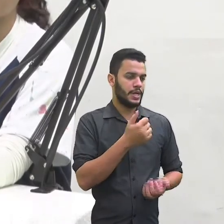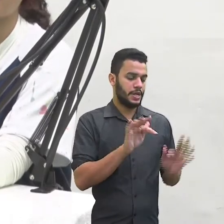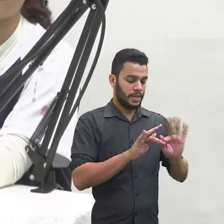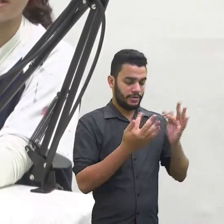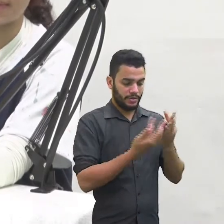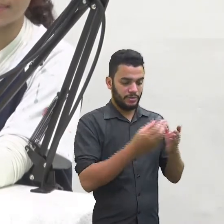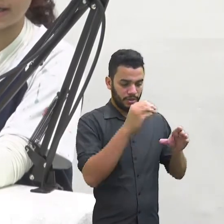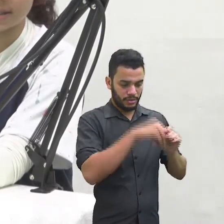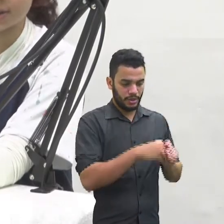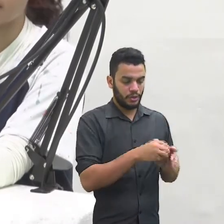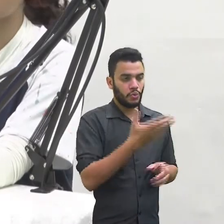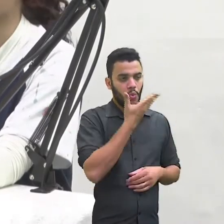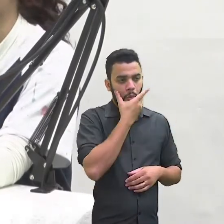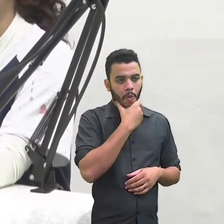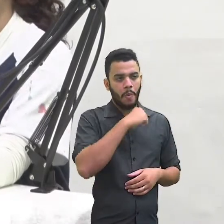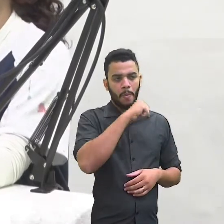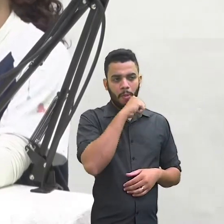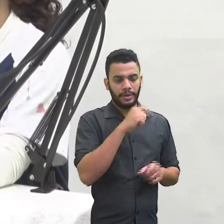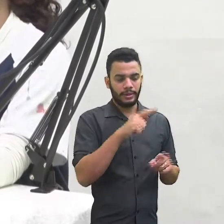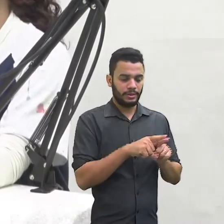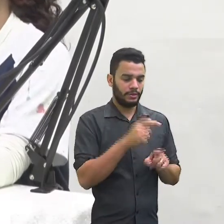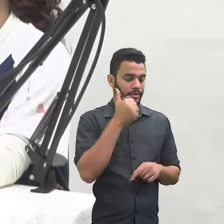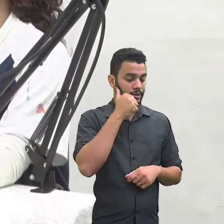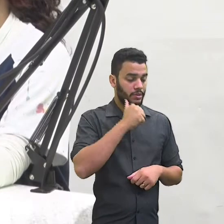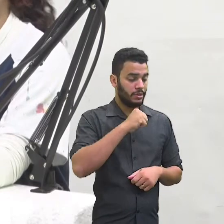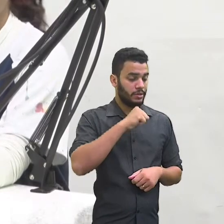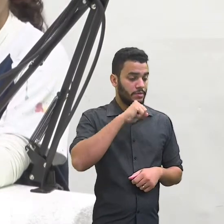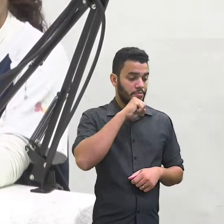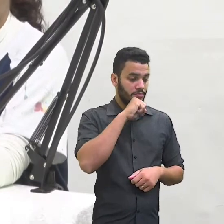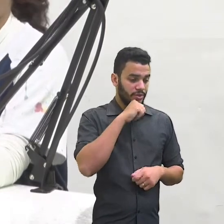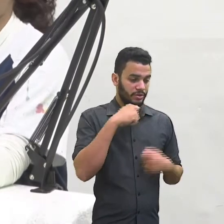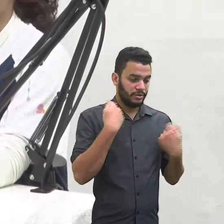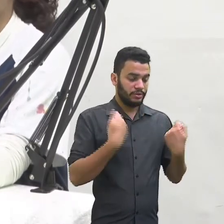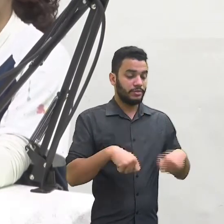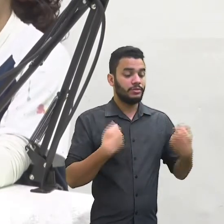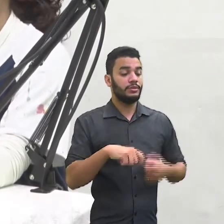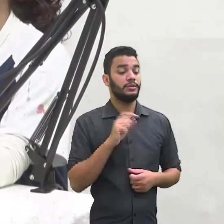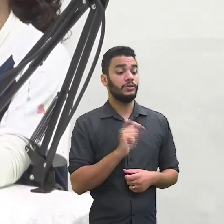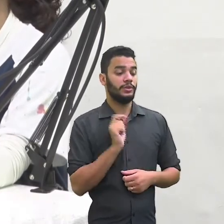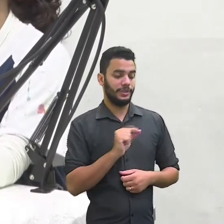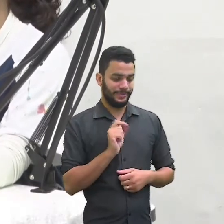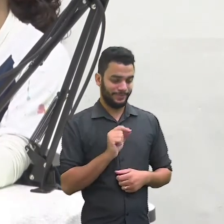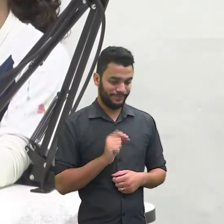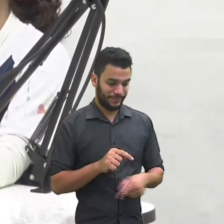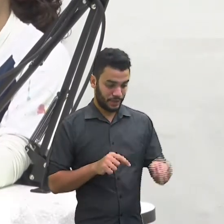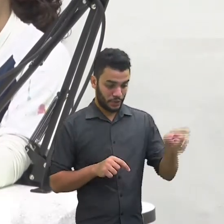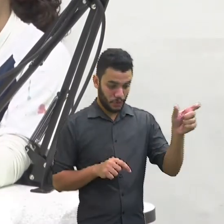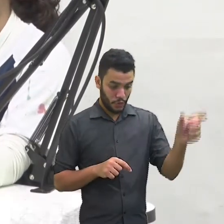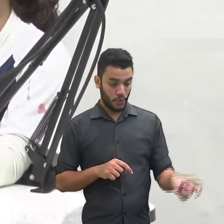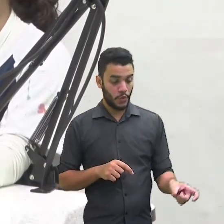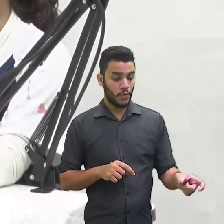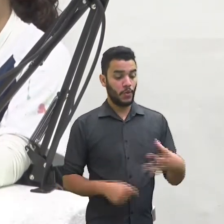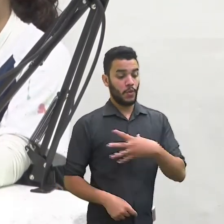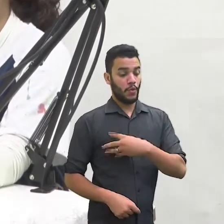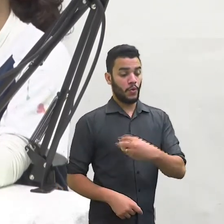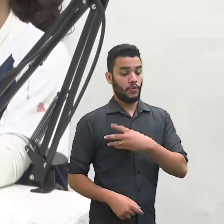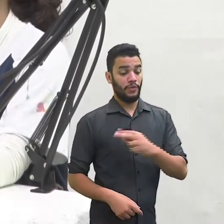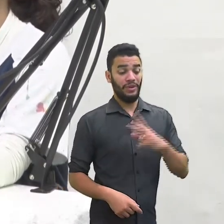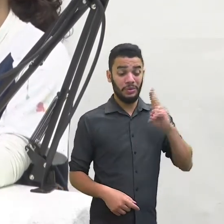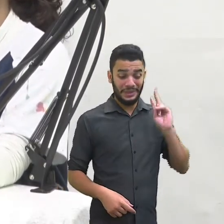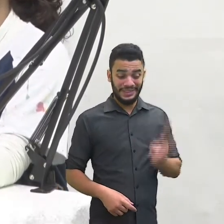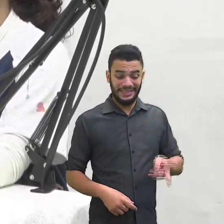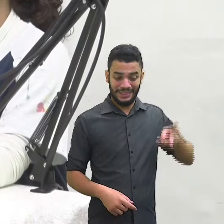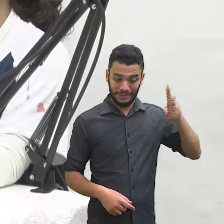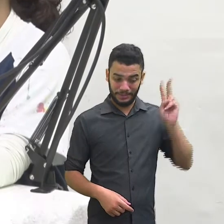pais também devem prestar bastante atenção. Porque o filho se espelha no pai. Então, assim, como o pastor